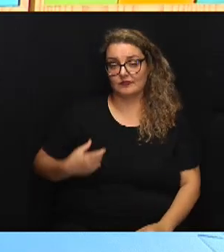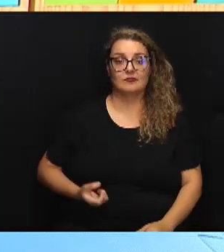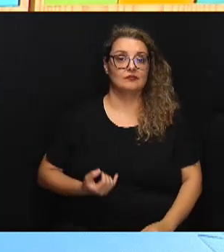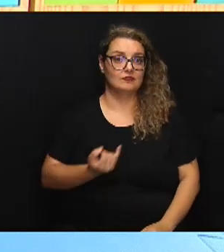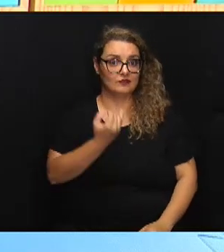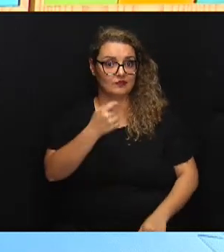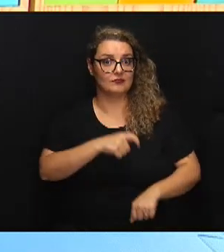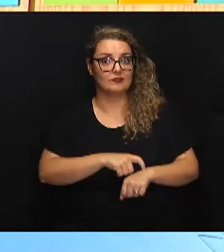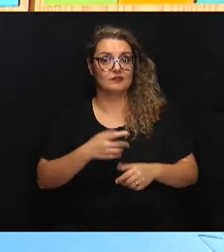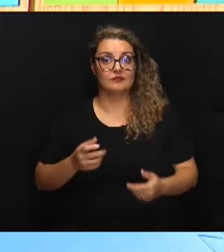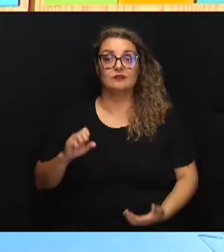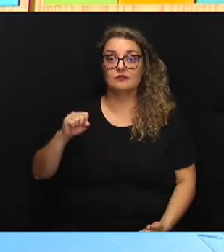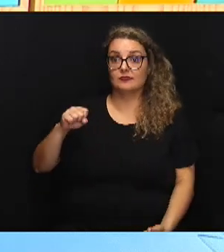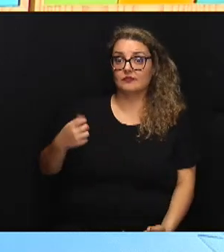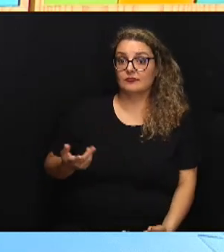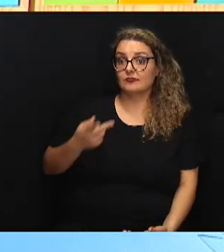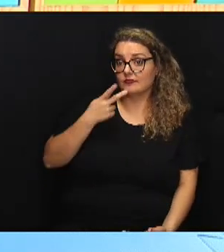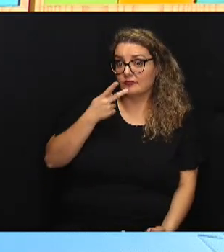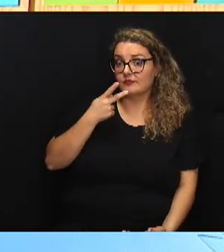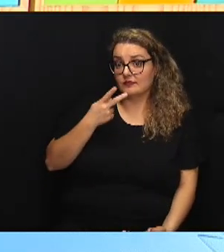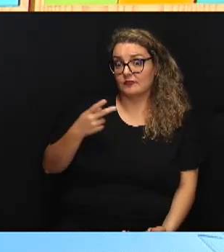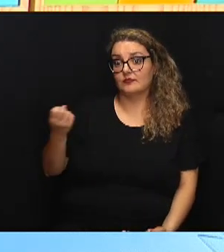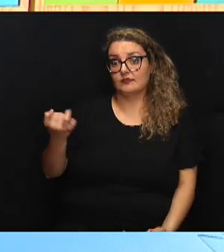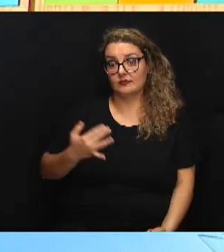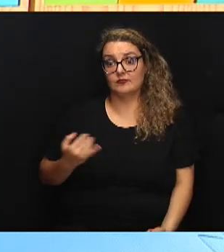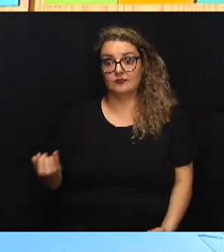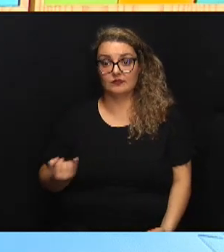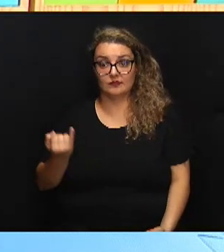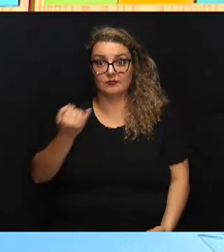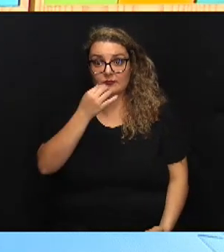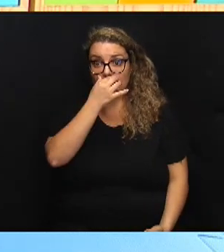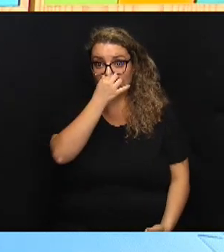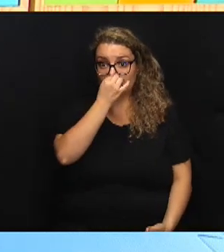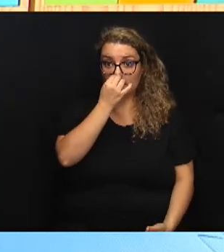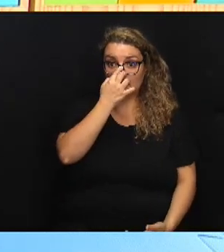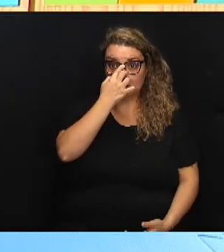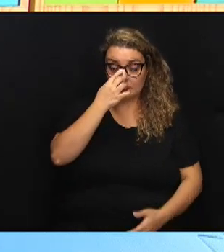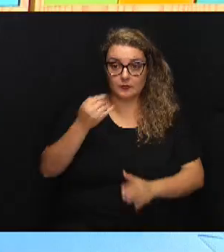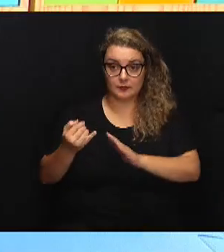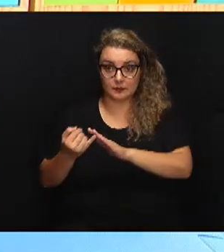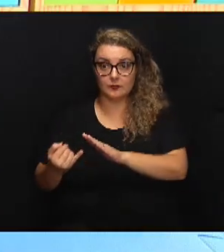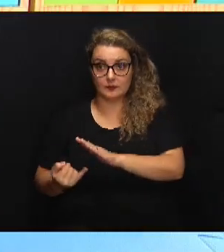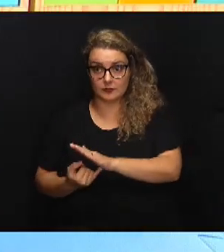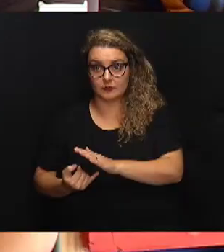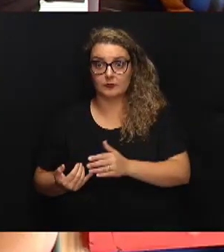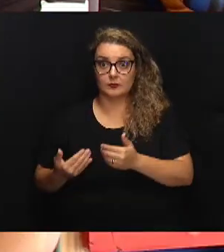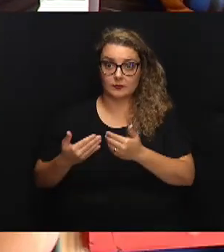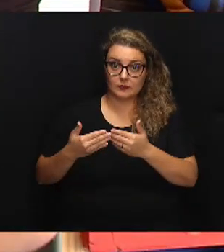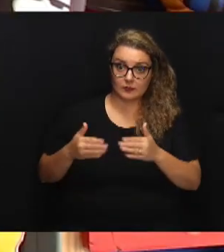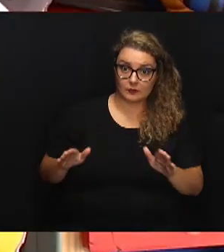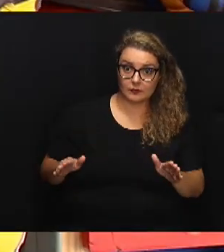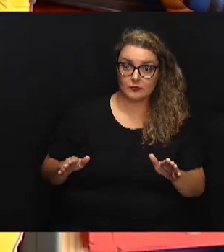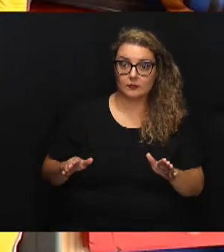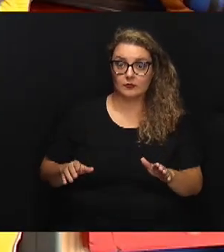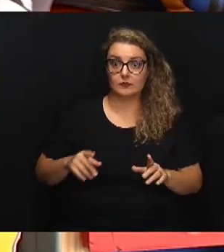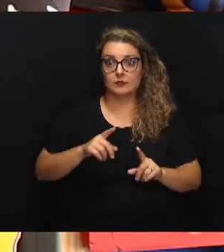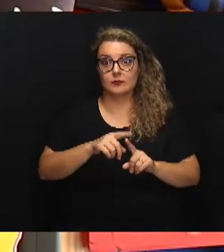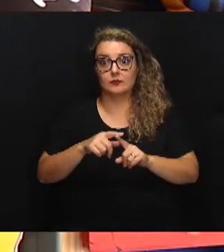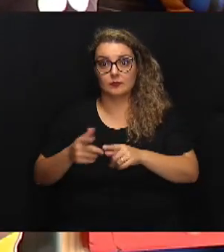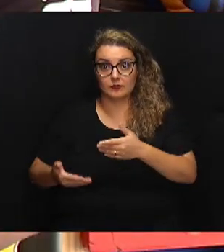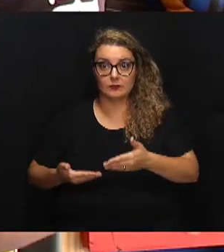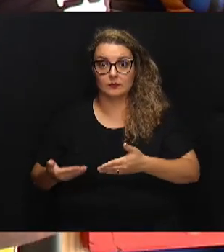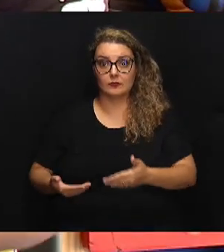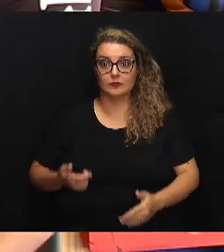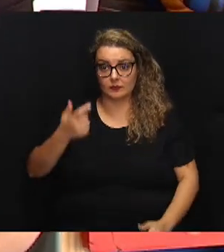momentos, né? Sim, e eu falo o quanto que é importante, né? As instituições abrirem as portas para esse tipo de serviço, porque eu